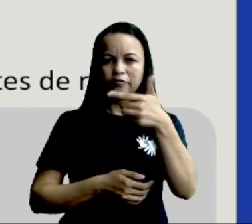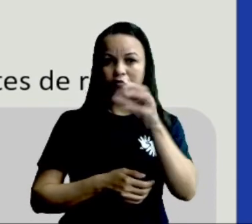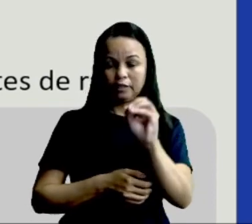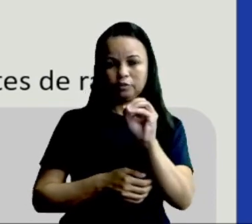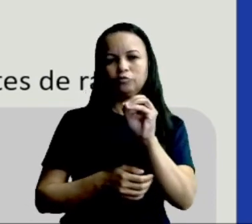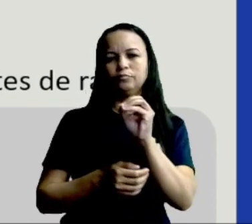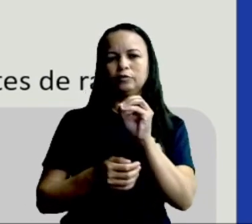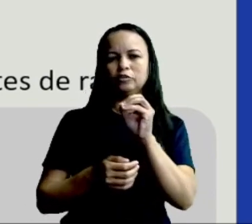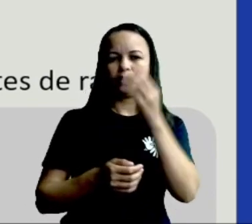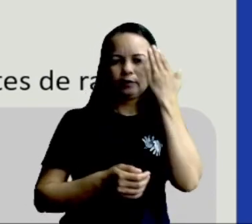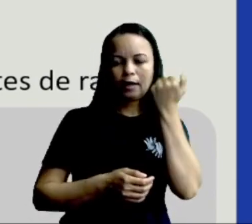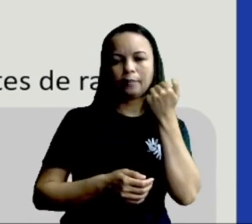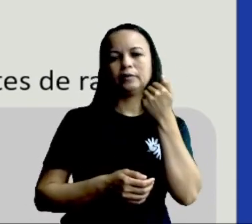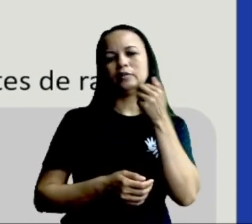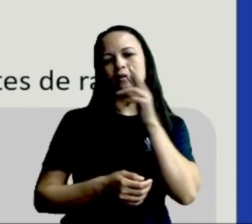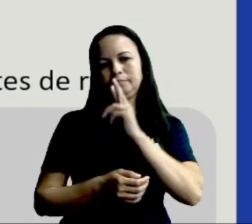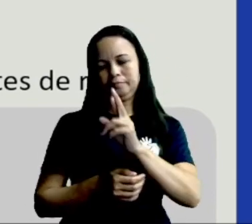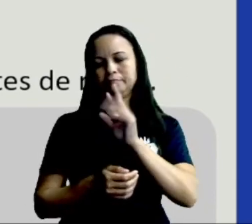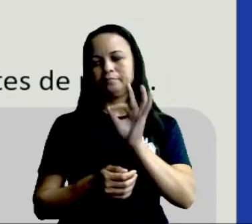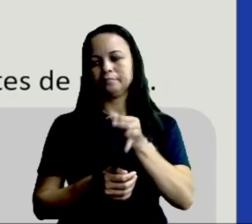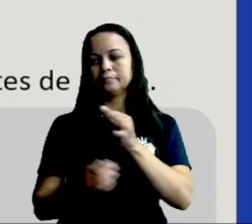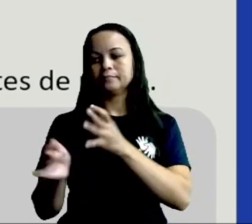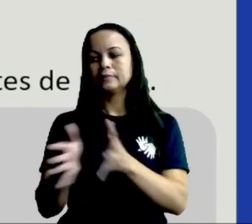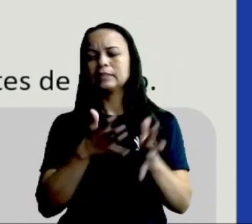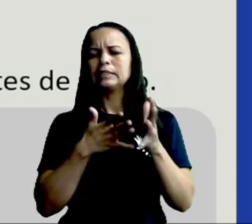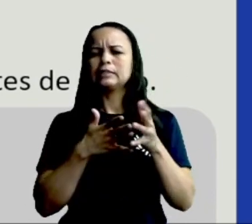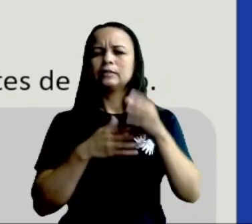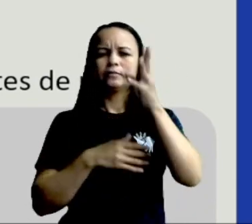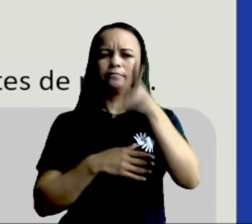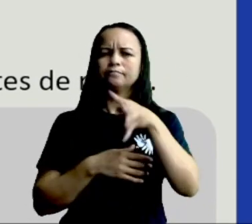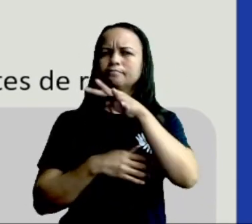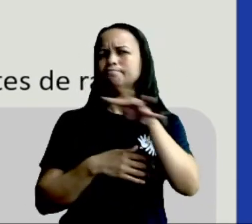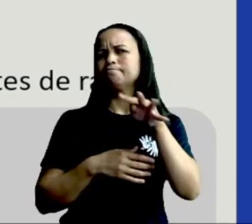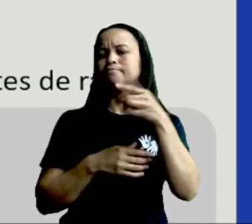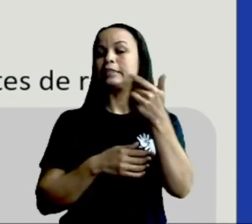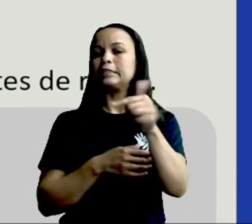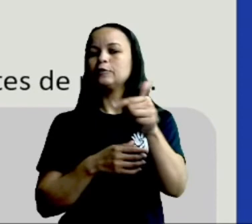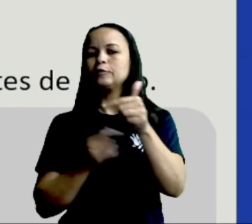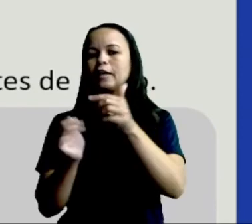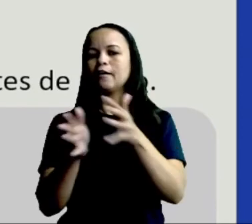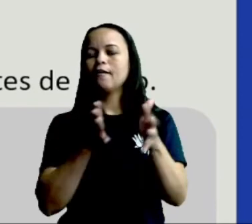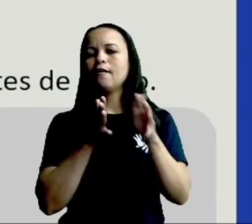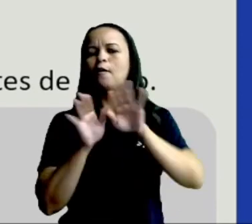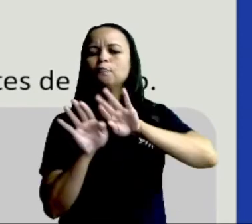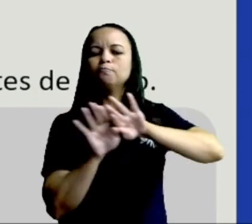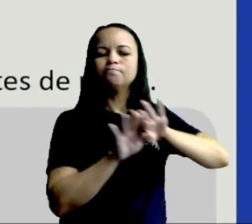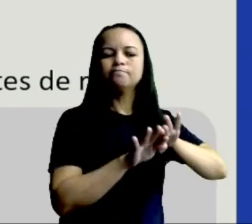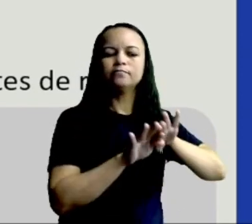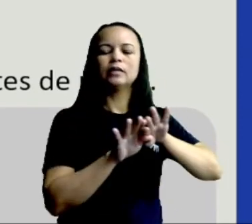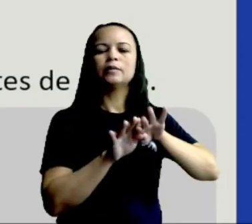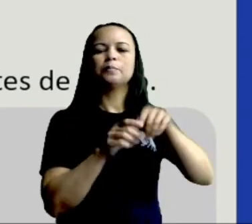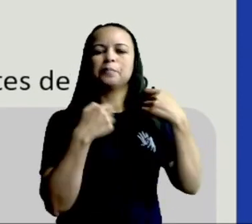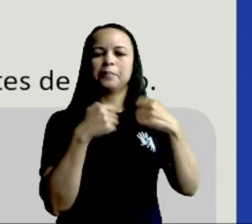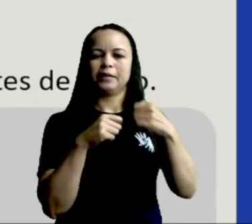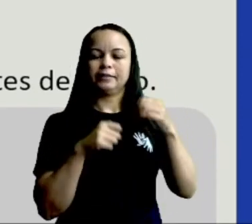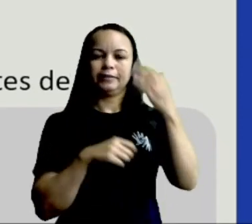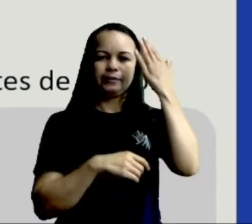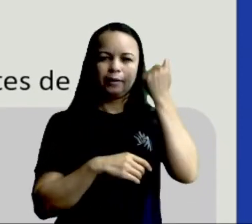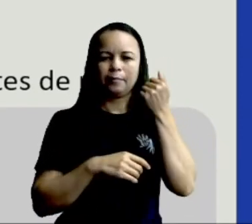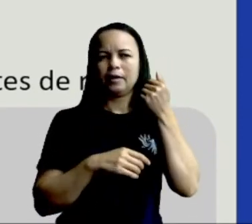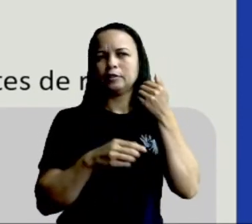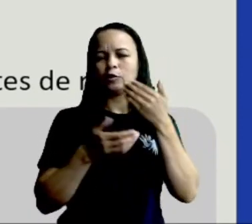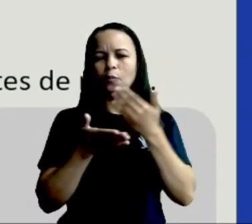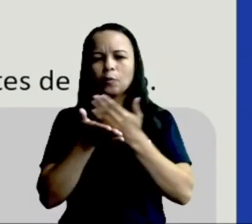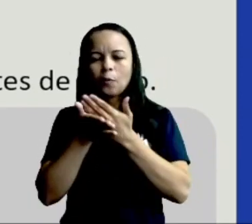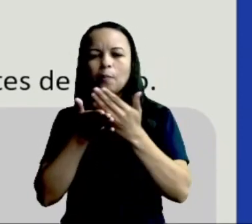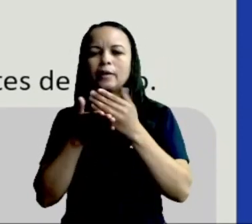resposta. Mas, digamos que não tem aquela tabela ali no problema e que eu precise saber, tenha só o inicial